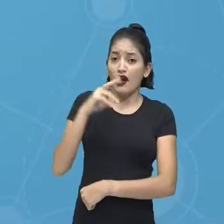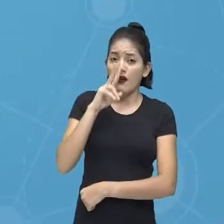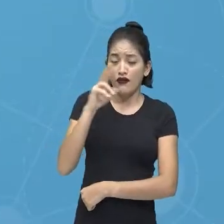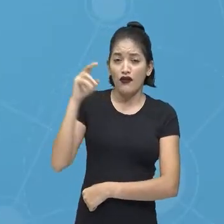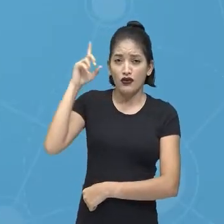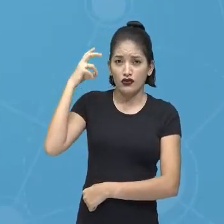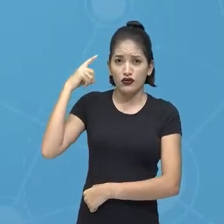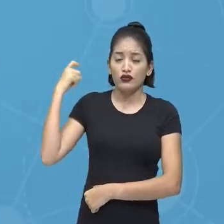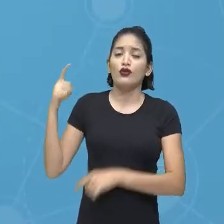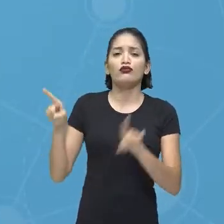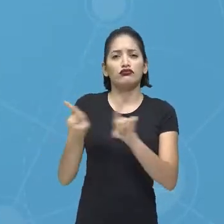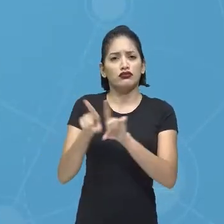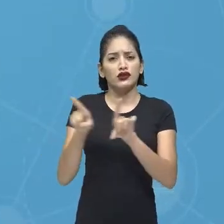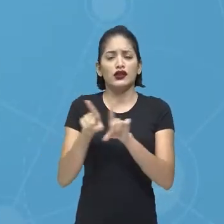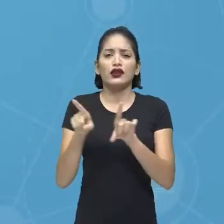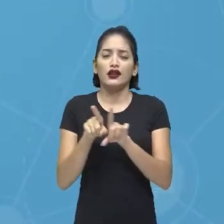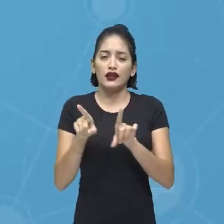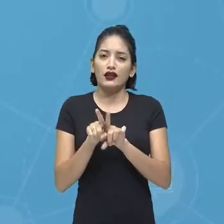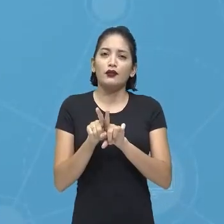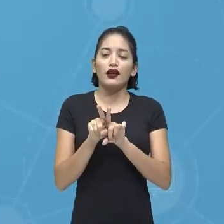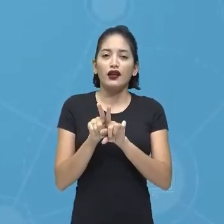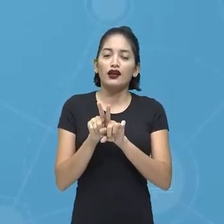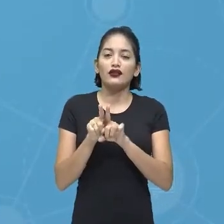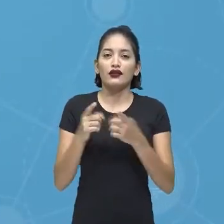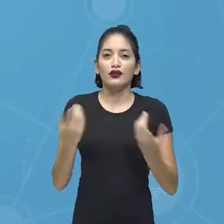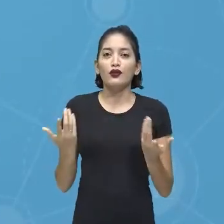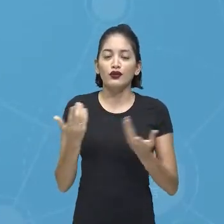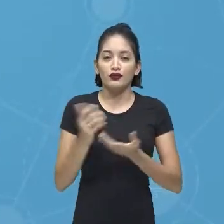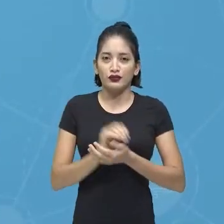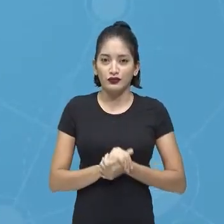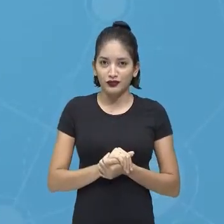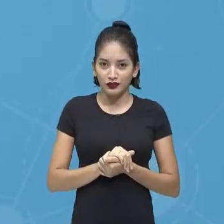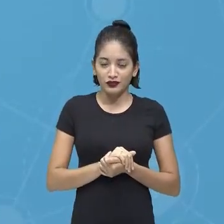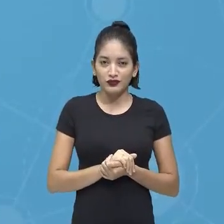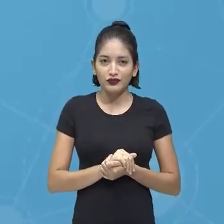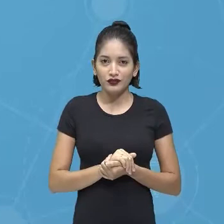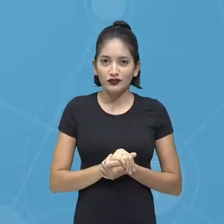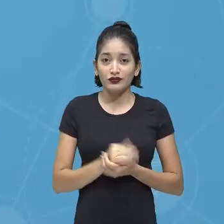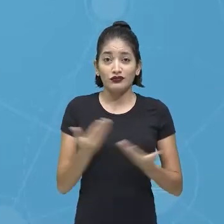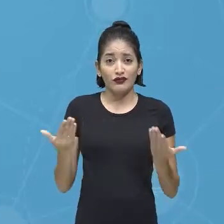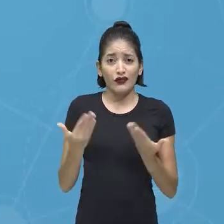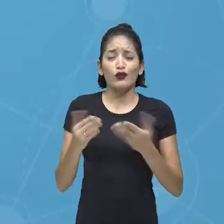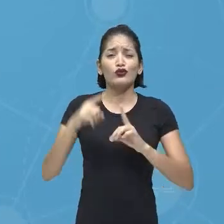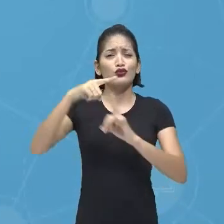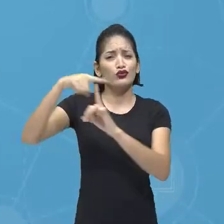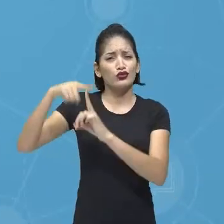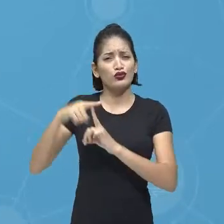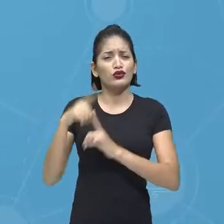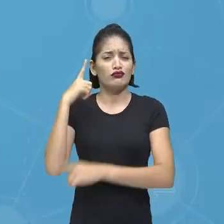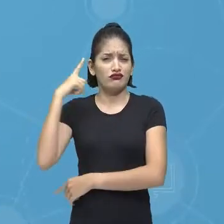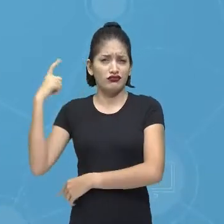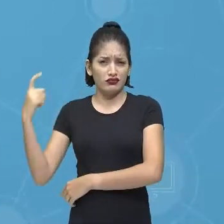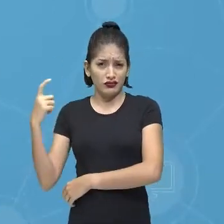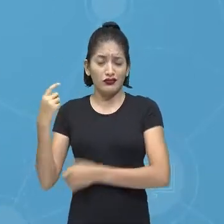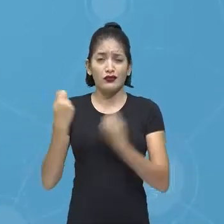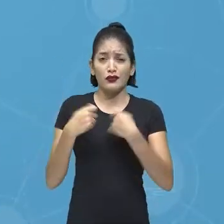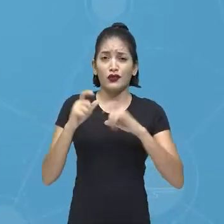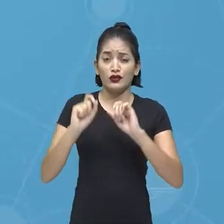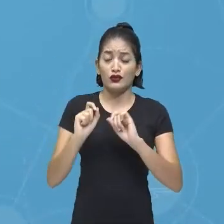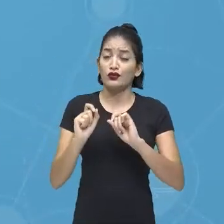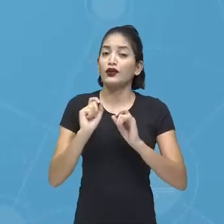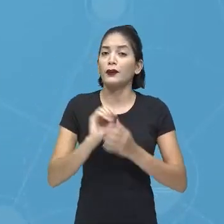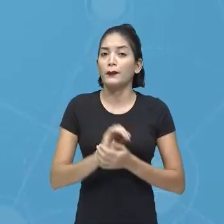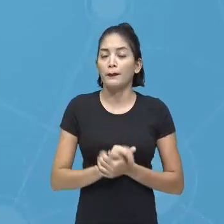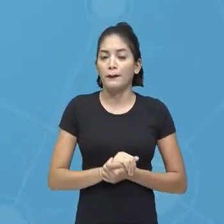lá? Então, falando um pouco sobre o som, as propriedades. Para existir o som, nós temos que eliminar o